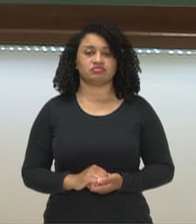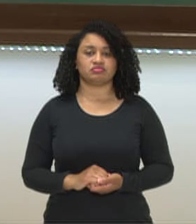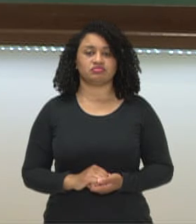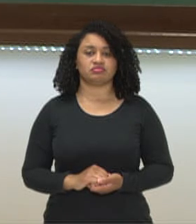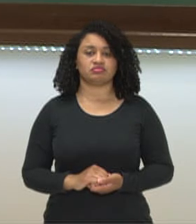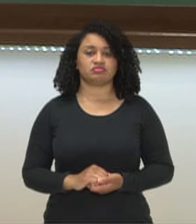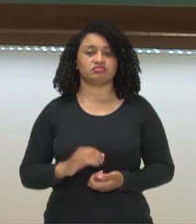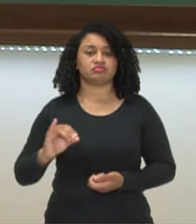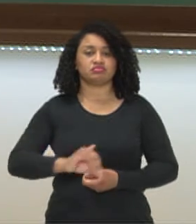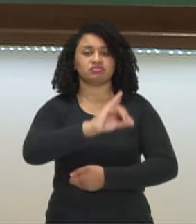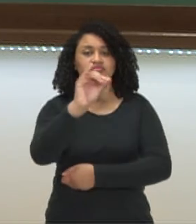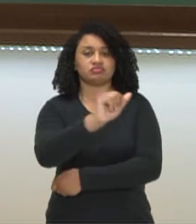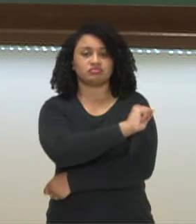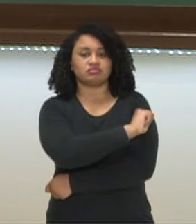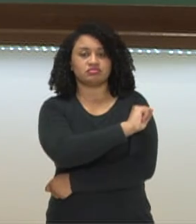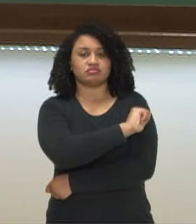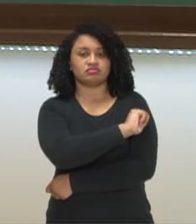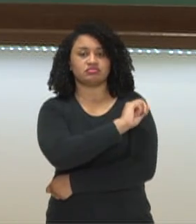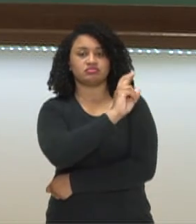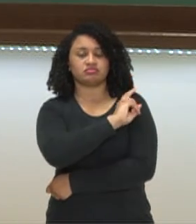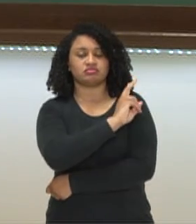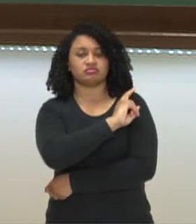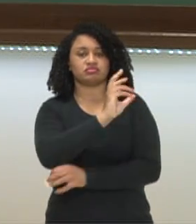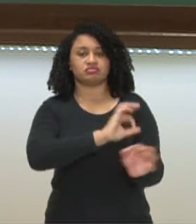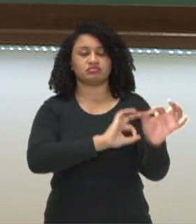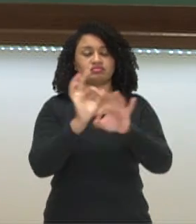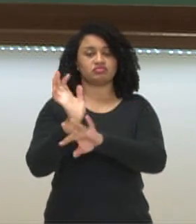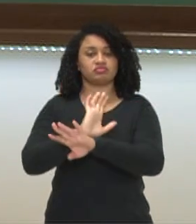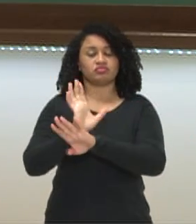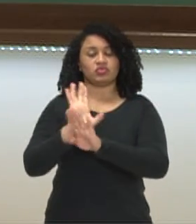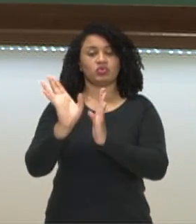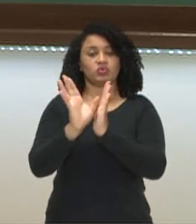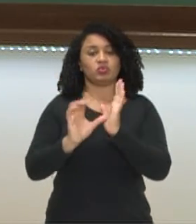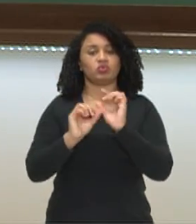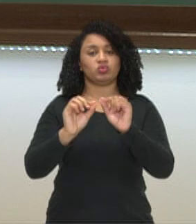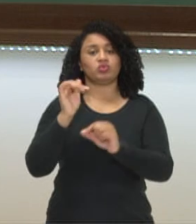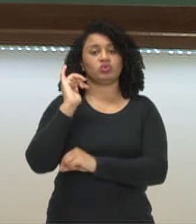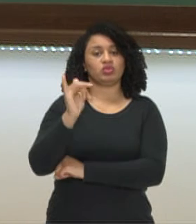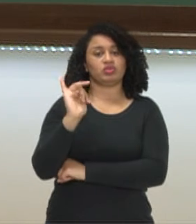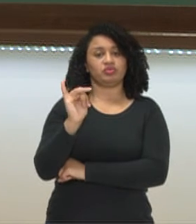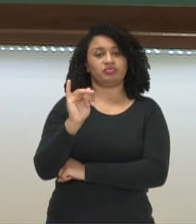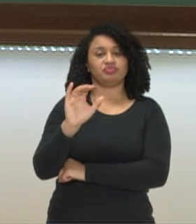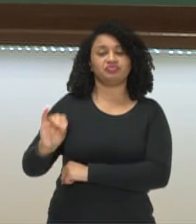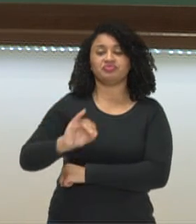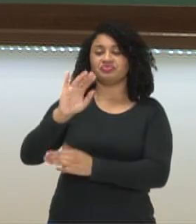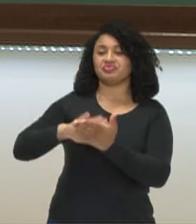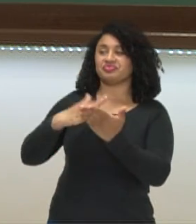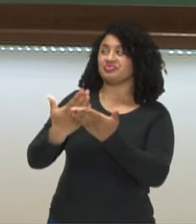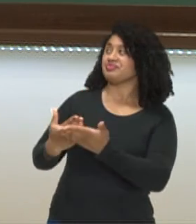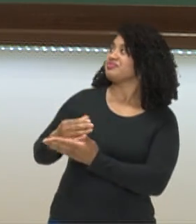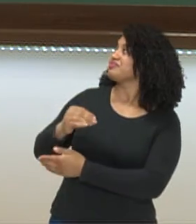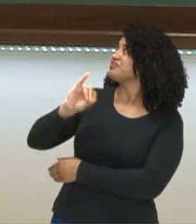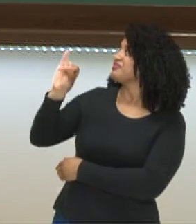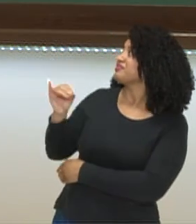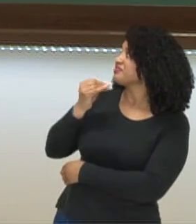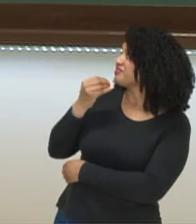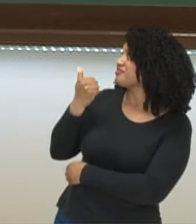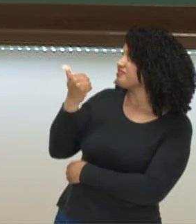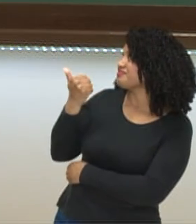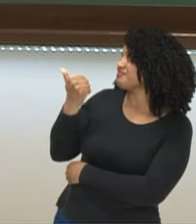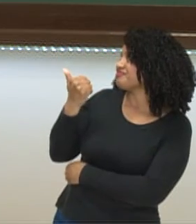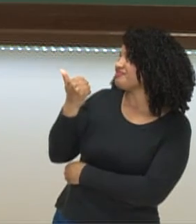Olá, estudantes da segunda série. Nesse vídeo vamos falar sobre contos. Oi, minha querida intérprete, tudo bem